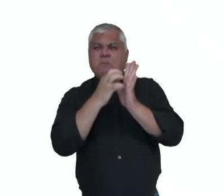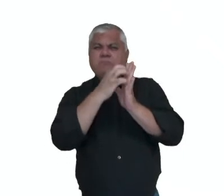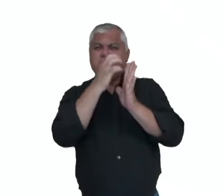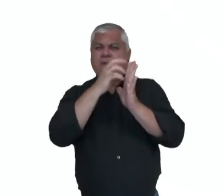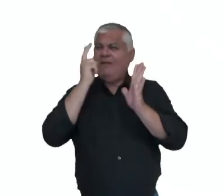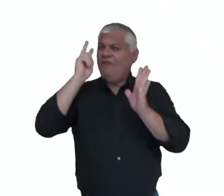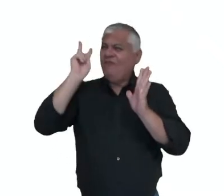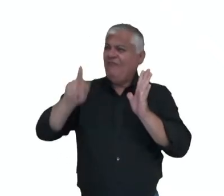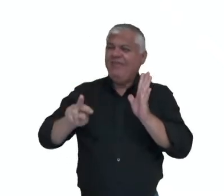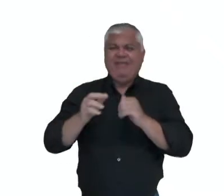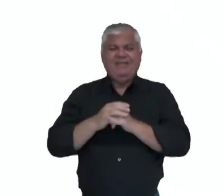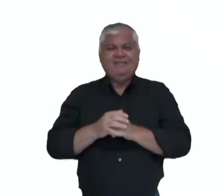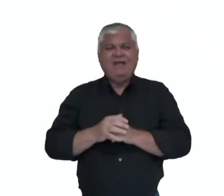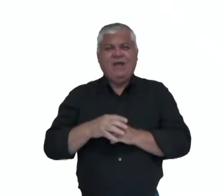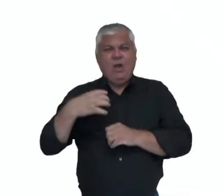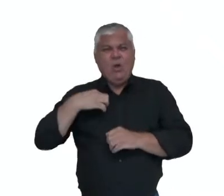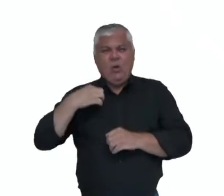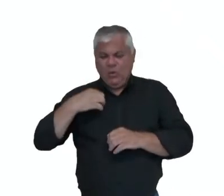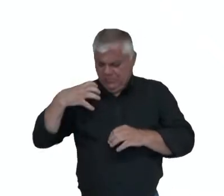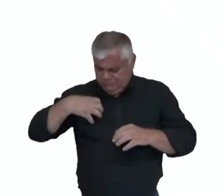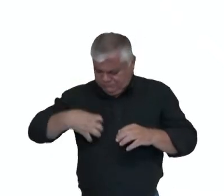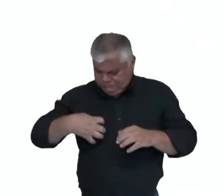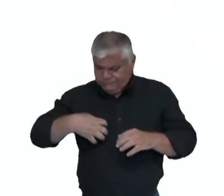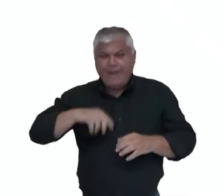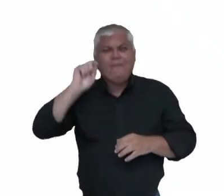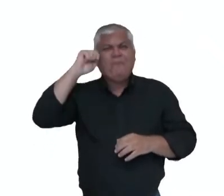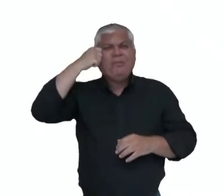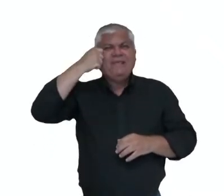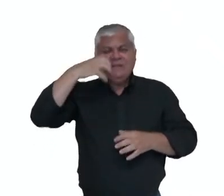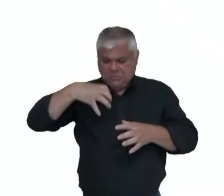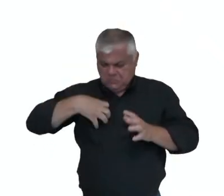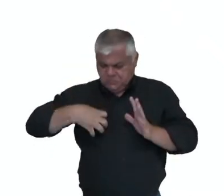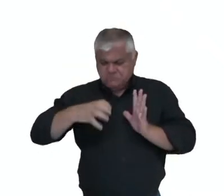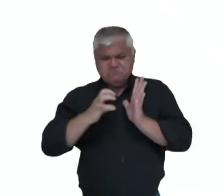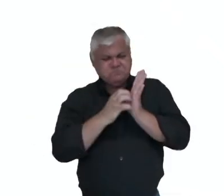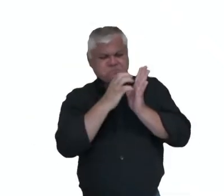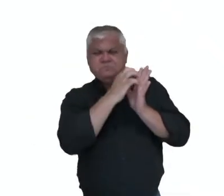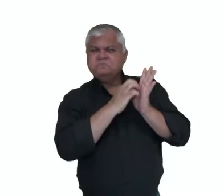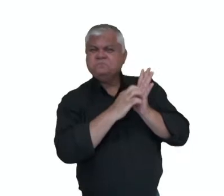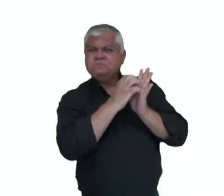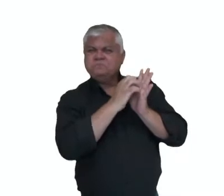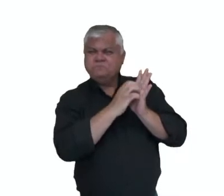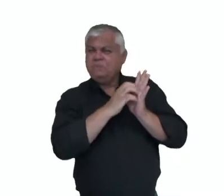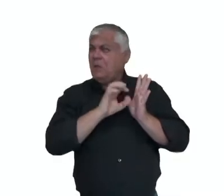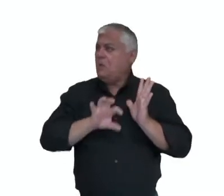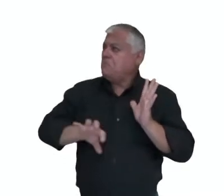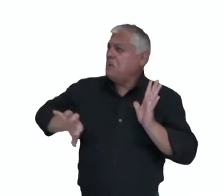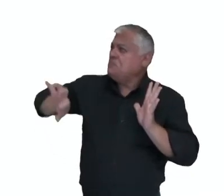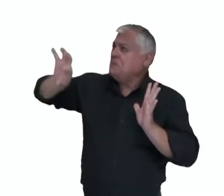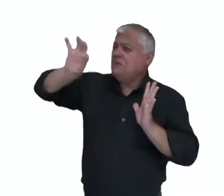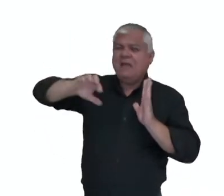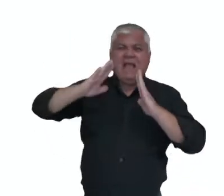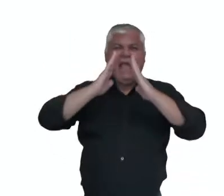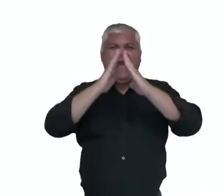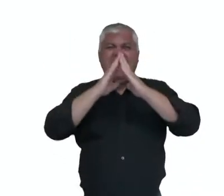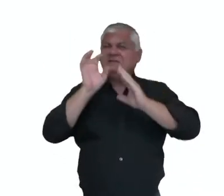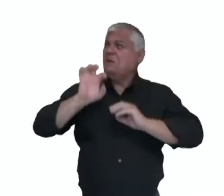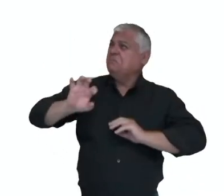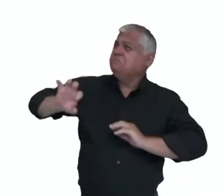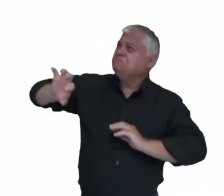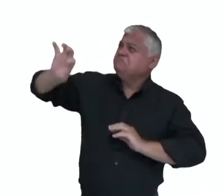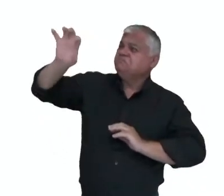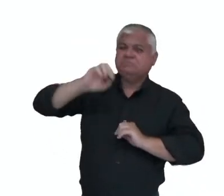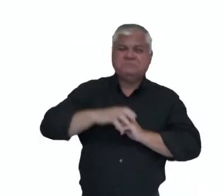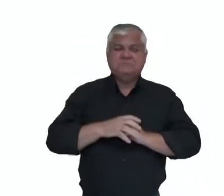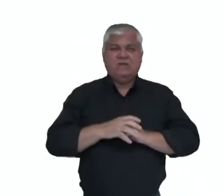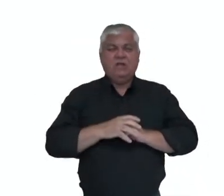por exemplo, na roupa úmida que ficou ali sem receber iluminação, estava num lugar úmido na casa. Então, por exemplo, a toalha de